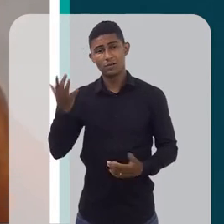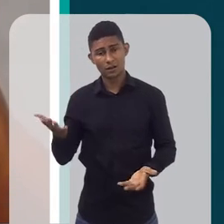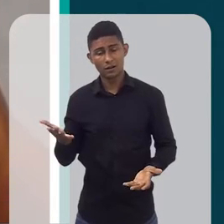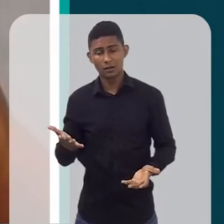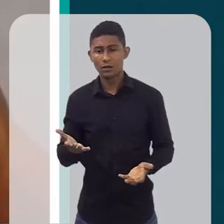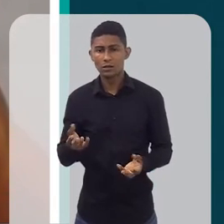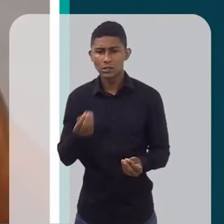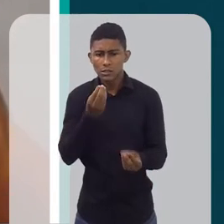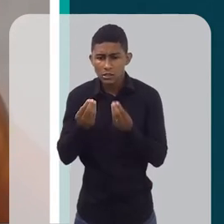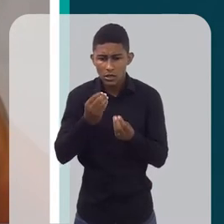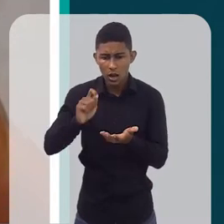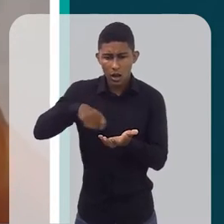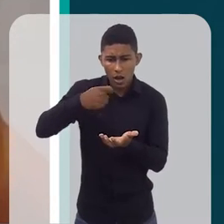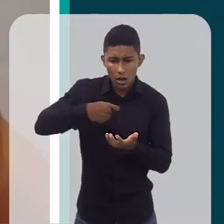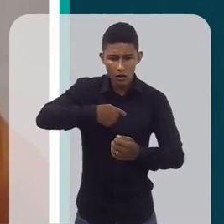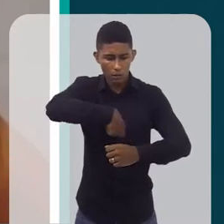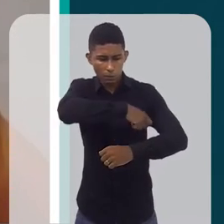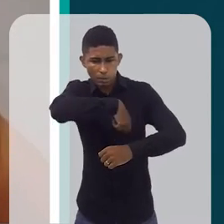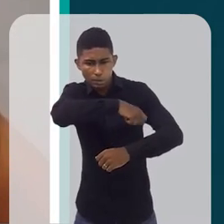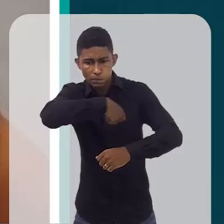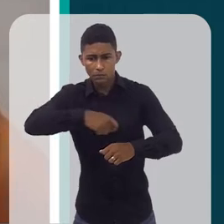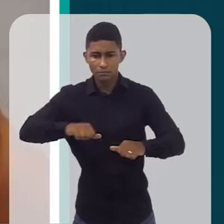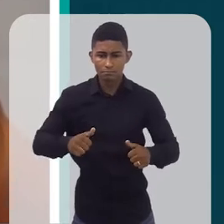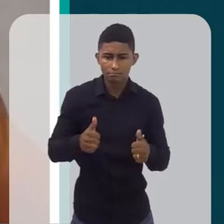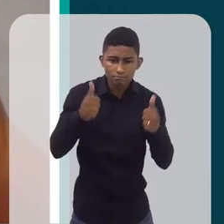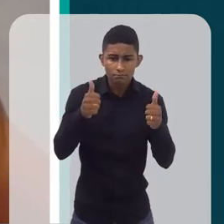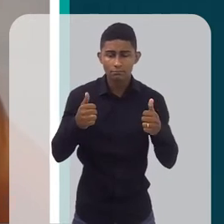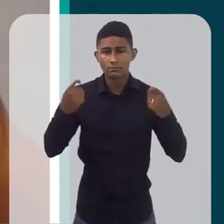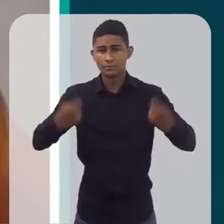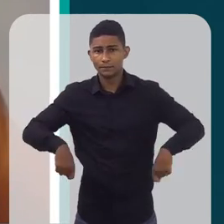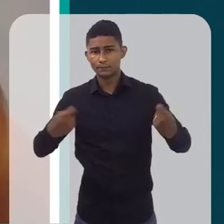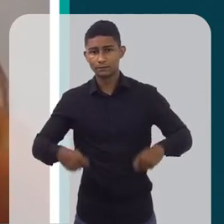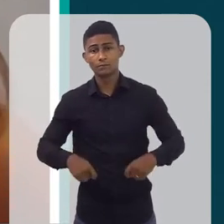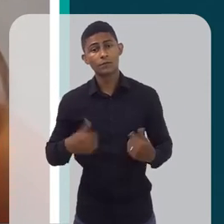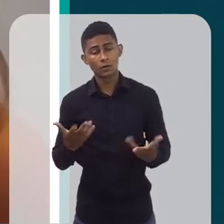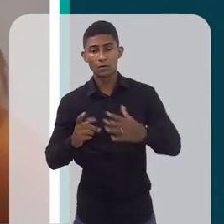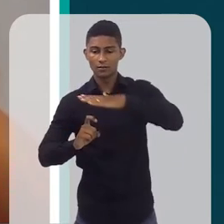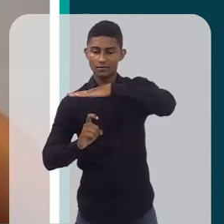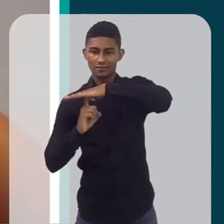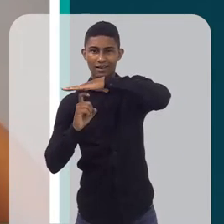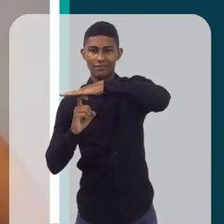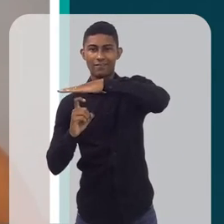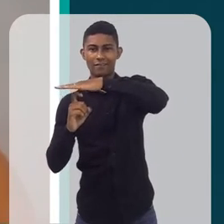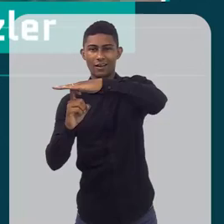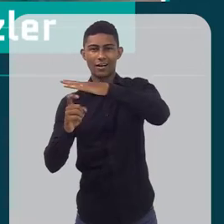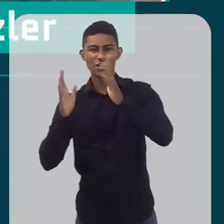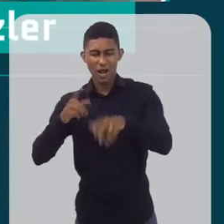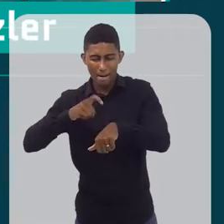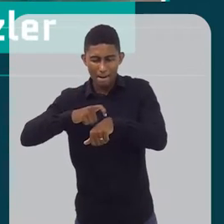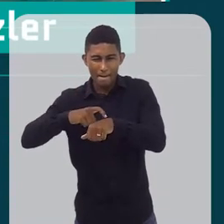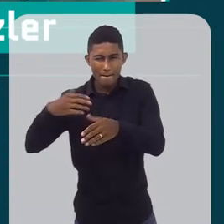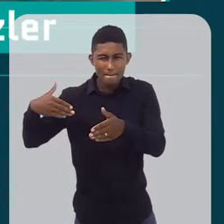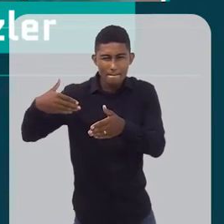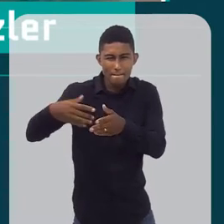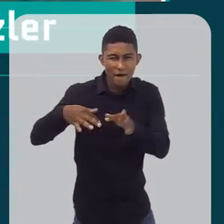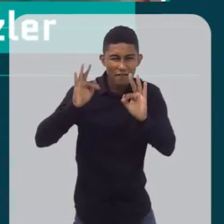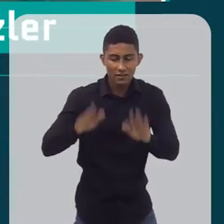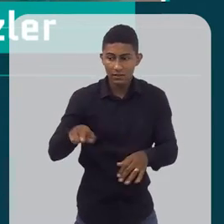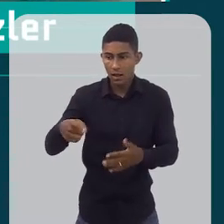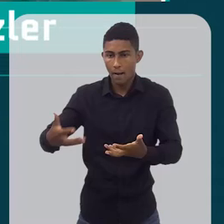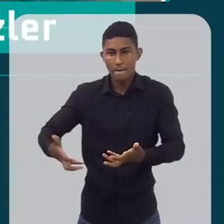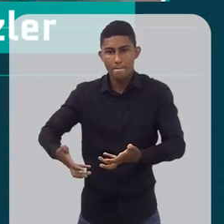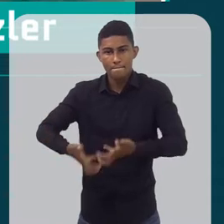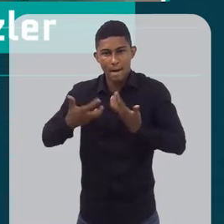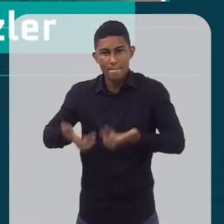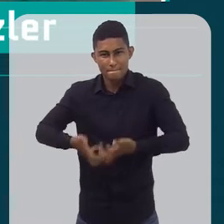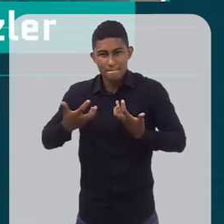tentar melhorar e tentar ter acesso um pouco. Então, às vezes, a gente pode pegar o final da feira, no qual os